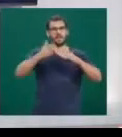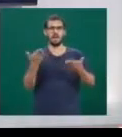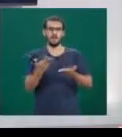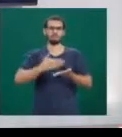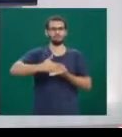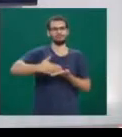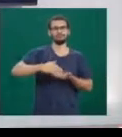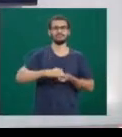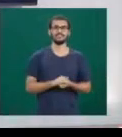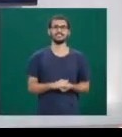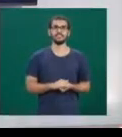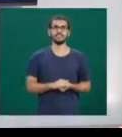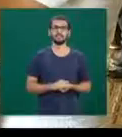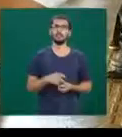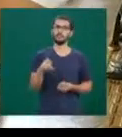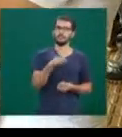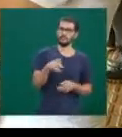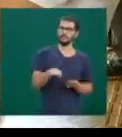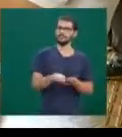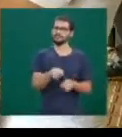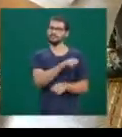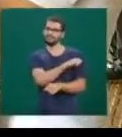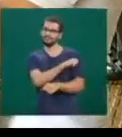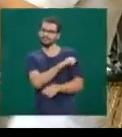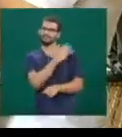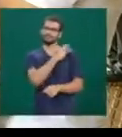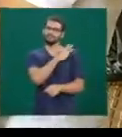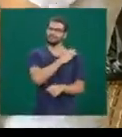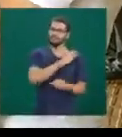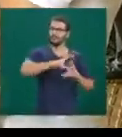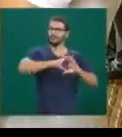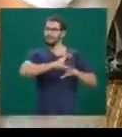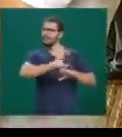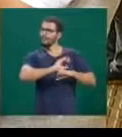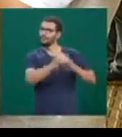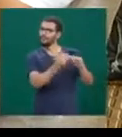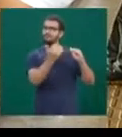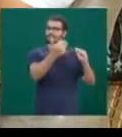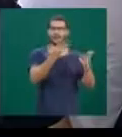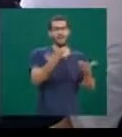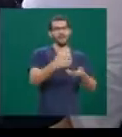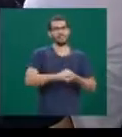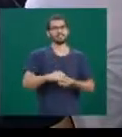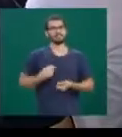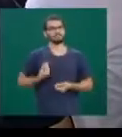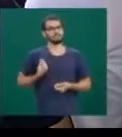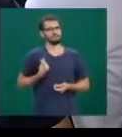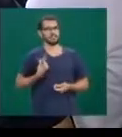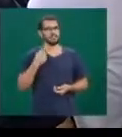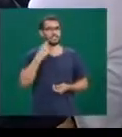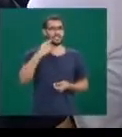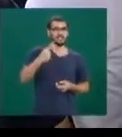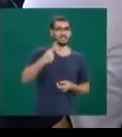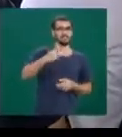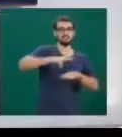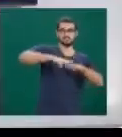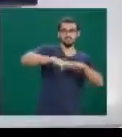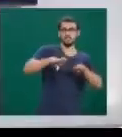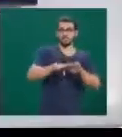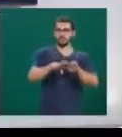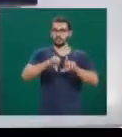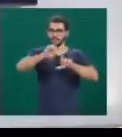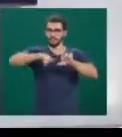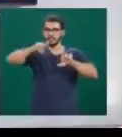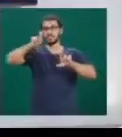começando. Professores e alunos do ensino médio e superior participam da Semana da Matemática e Estatística na UFO. Hoje